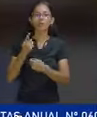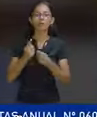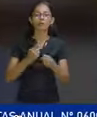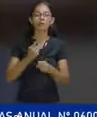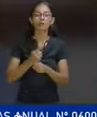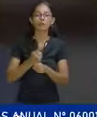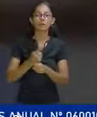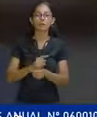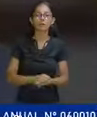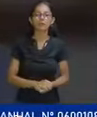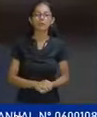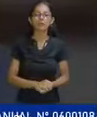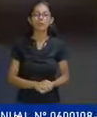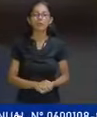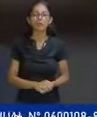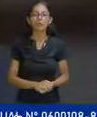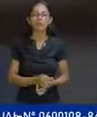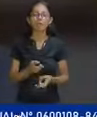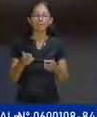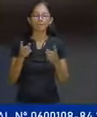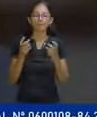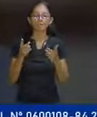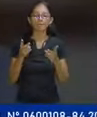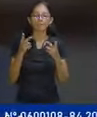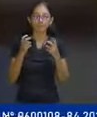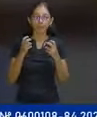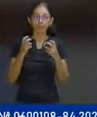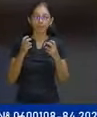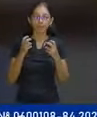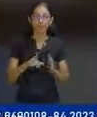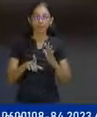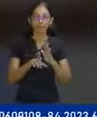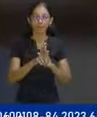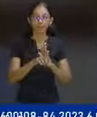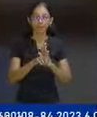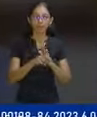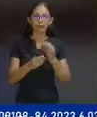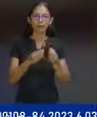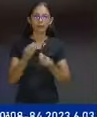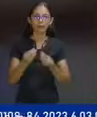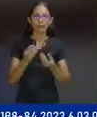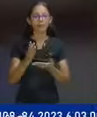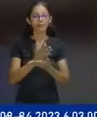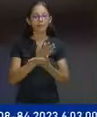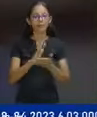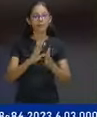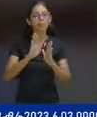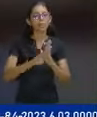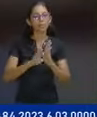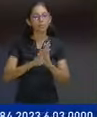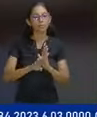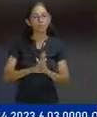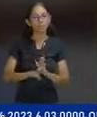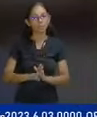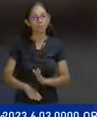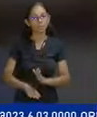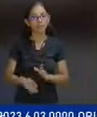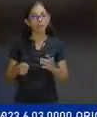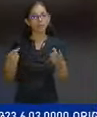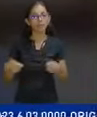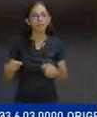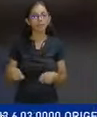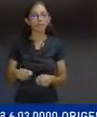contrário disso, se verifica a vontade explícita da lei no sentido de incluir as despesas com serviços